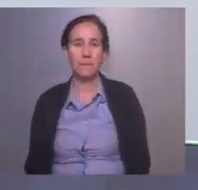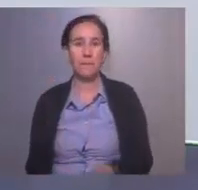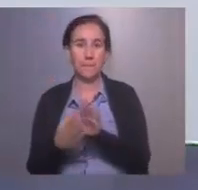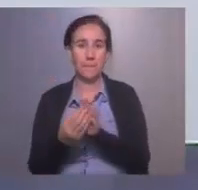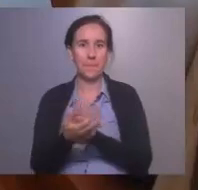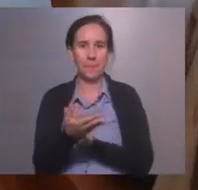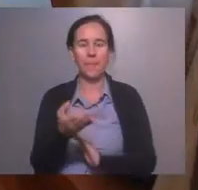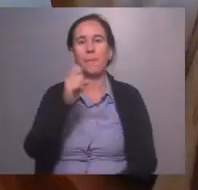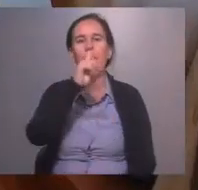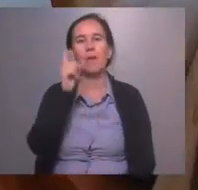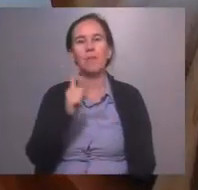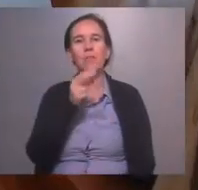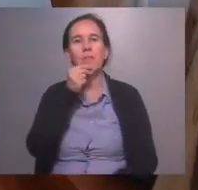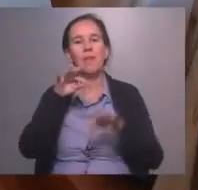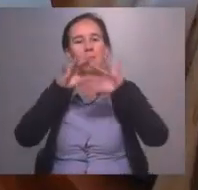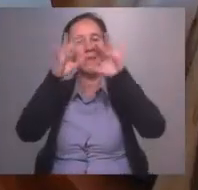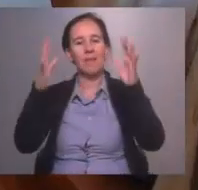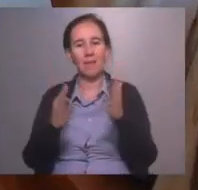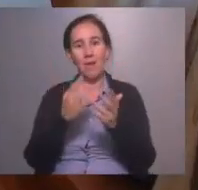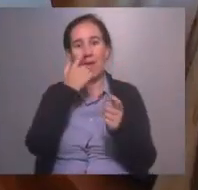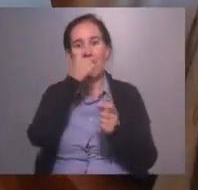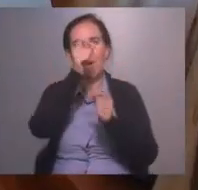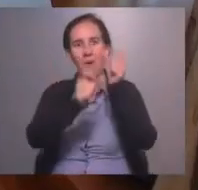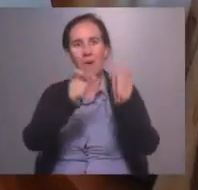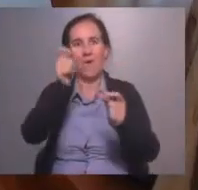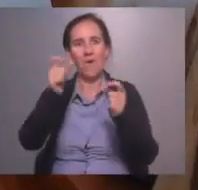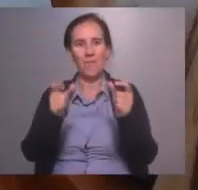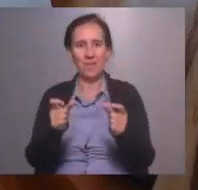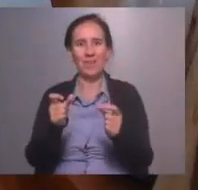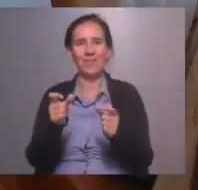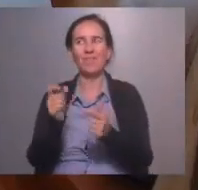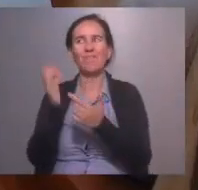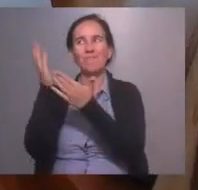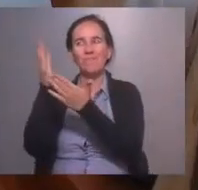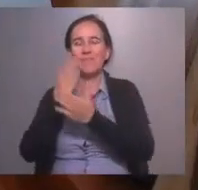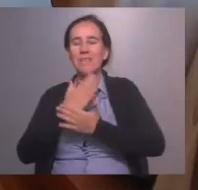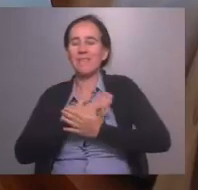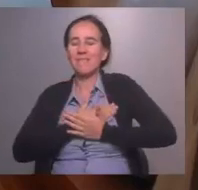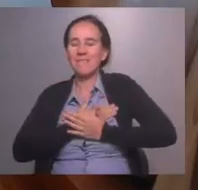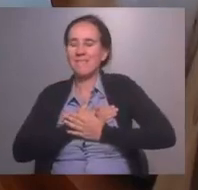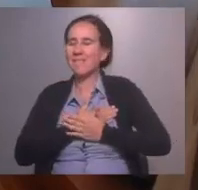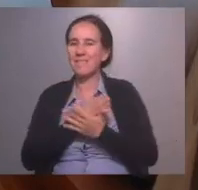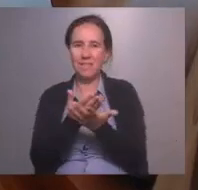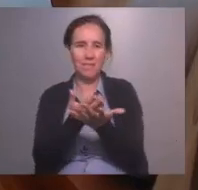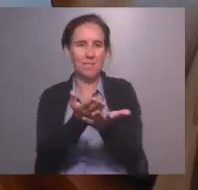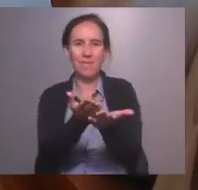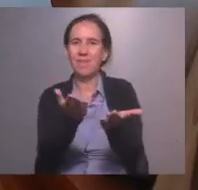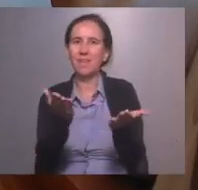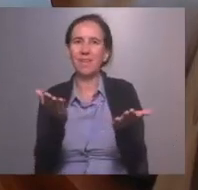alturas e paz na terra aos homens por Ele